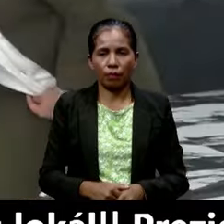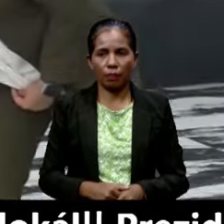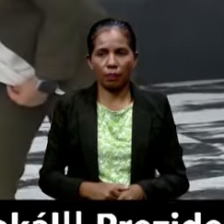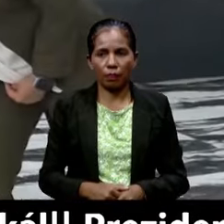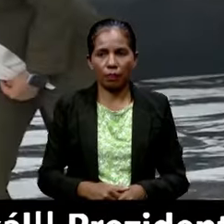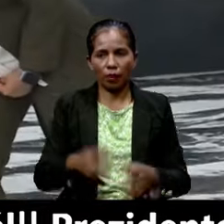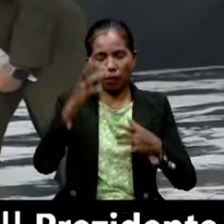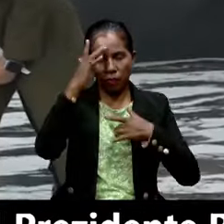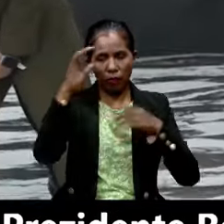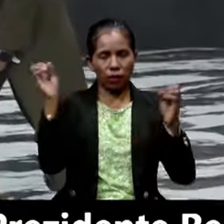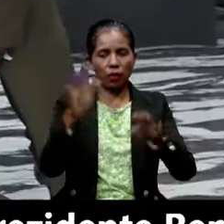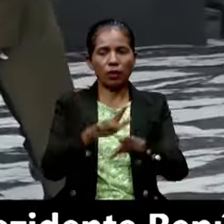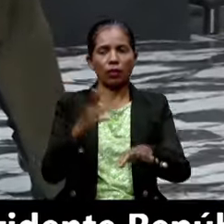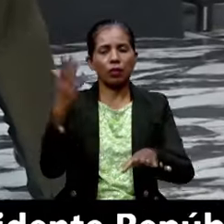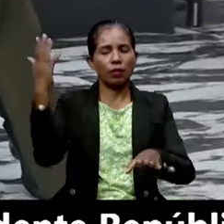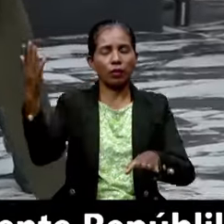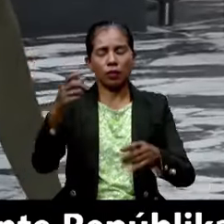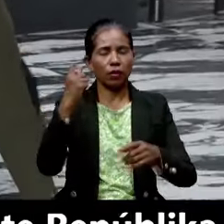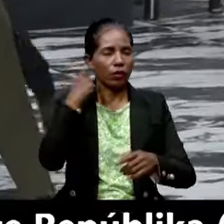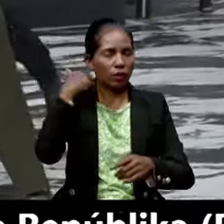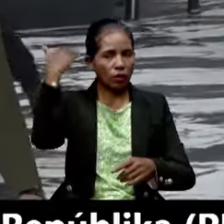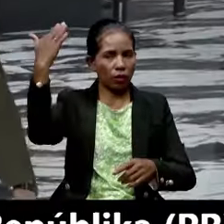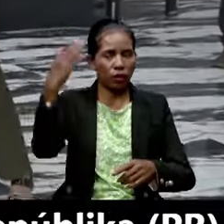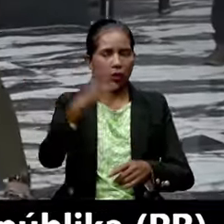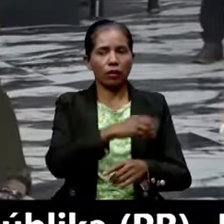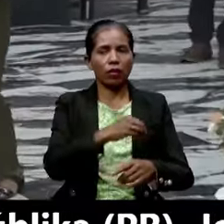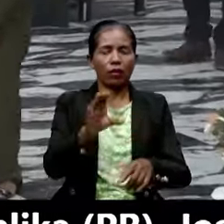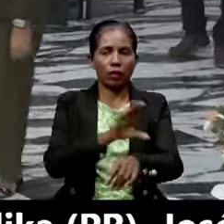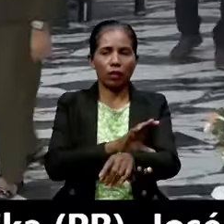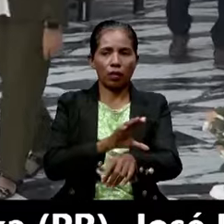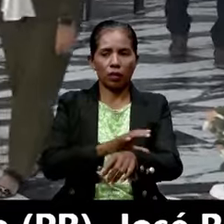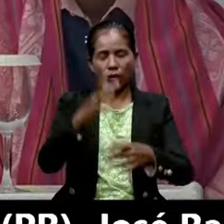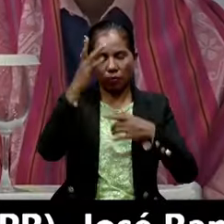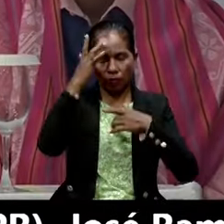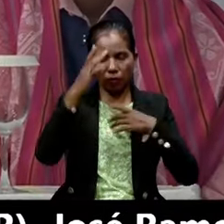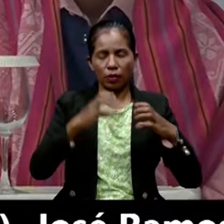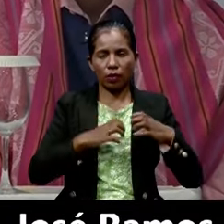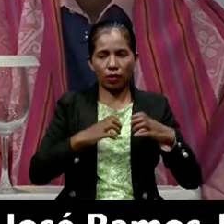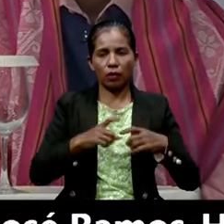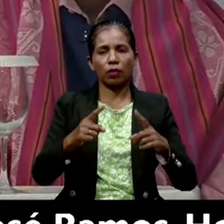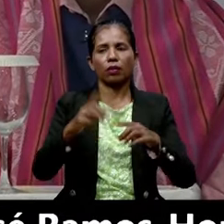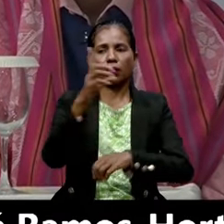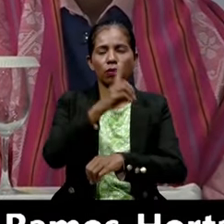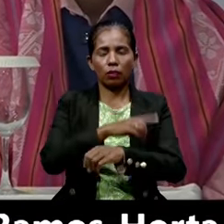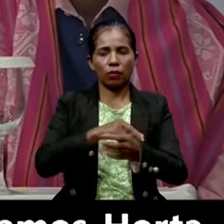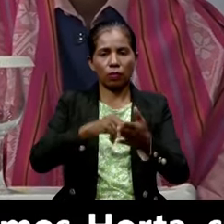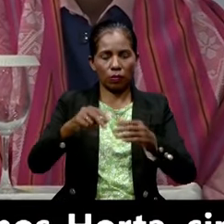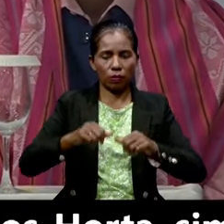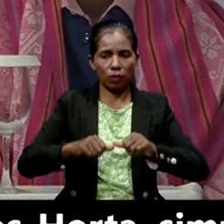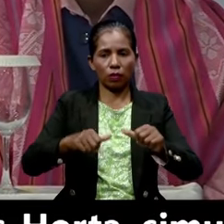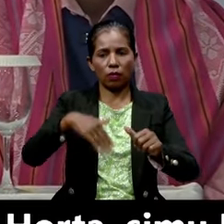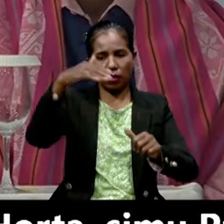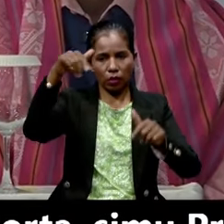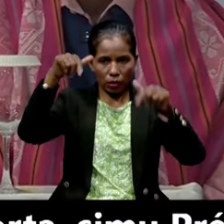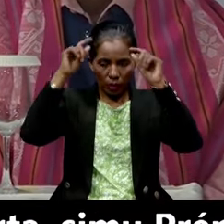Moras Lahadait sira nesan hipertensão, diabetes, cancro no moras cardiovascular nebe oin loron número continuo Asia